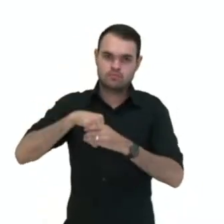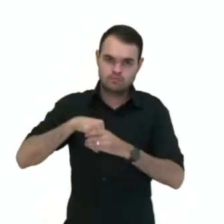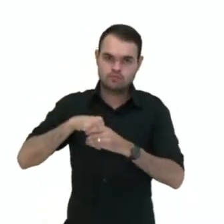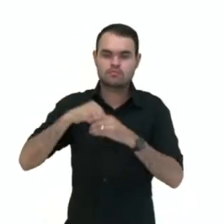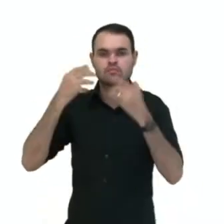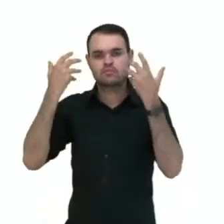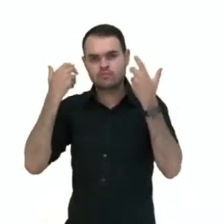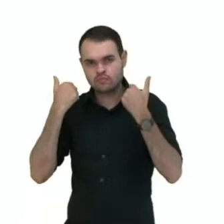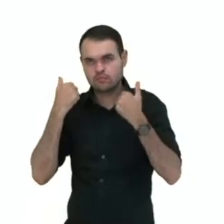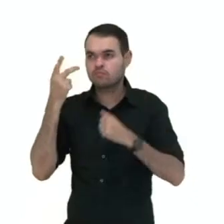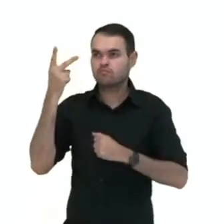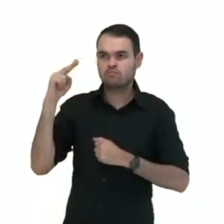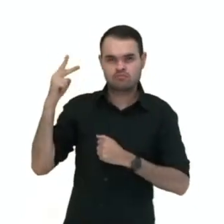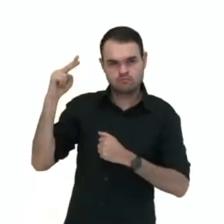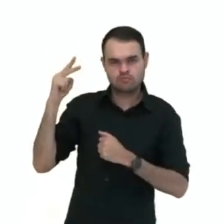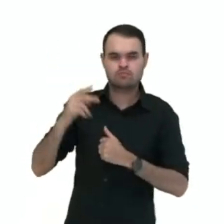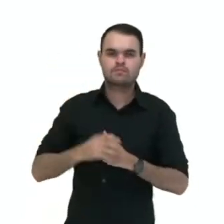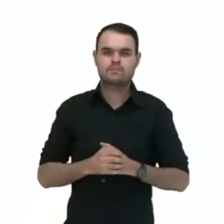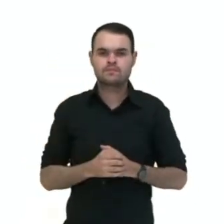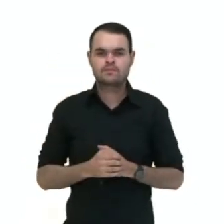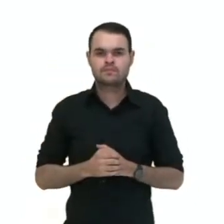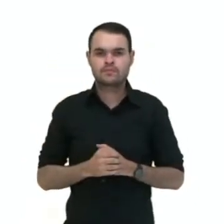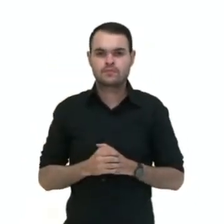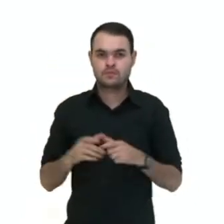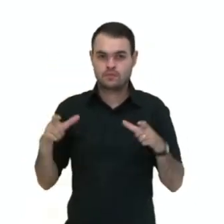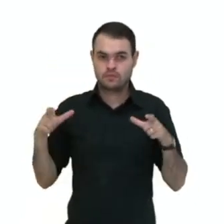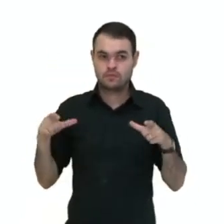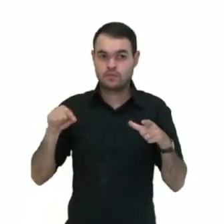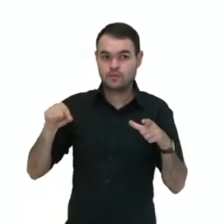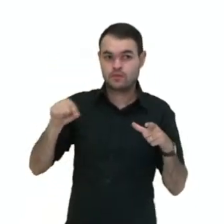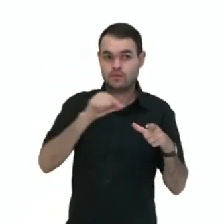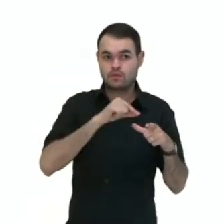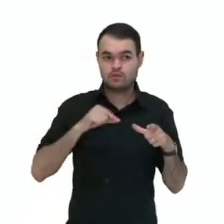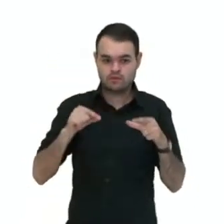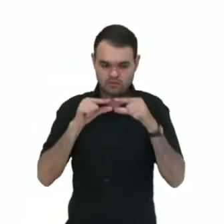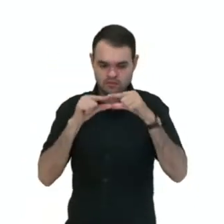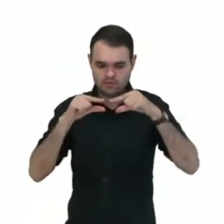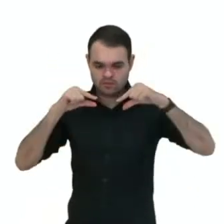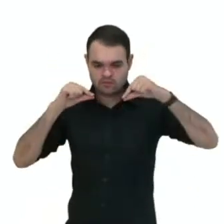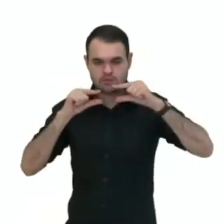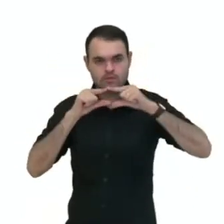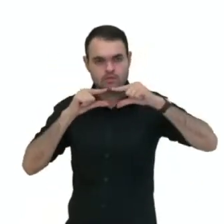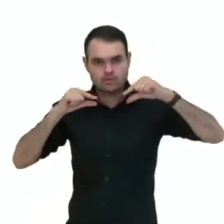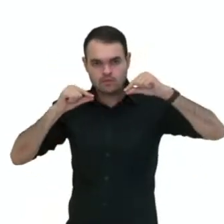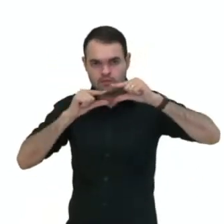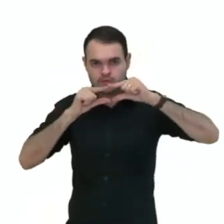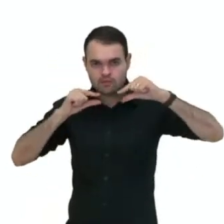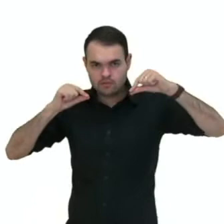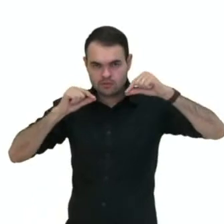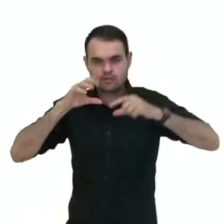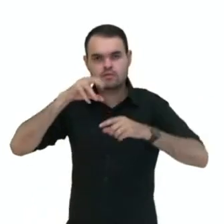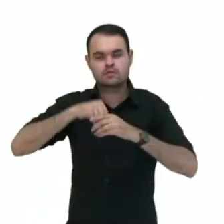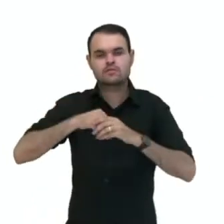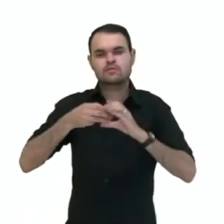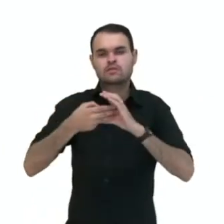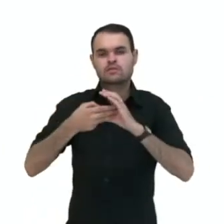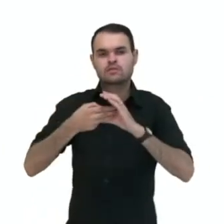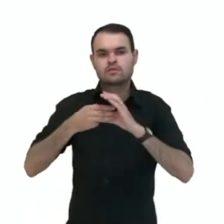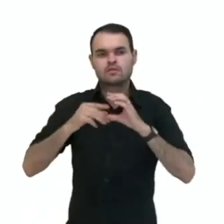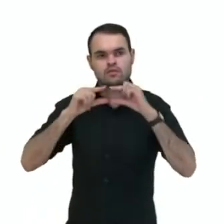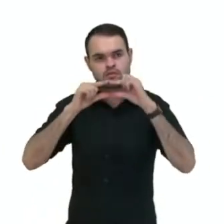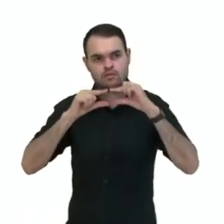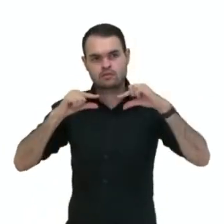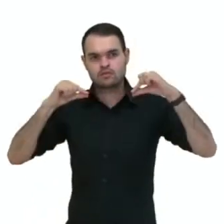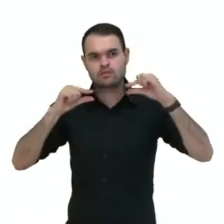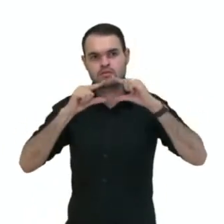estrutura, essa organela citoplasmática, porque essas organelas se encontram no citoplasma da célula, ela tem a